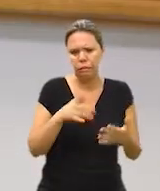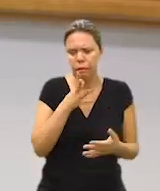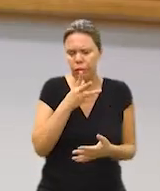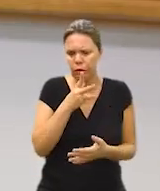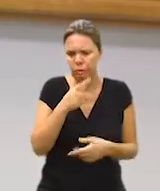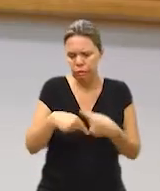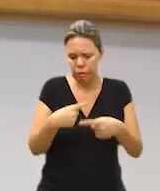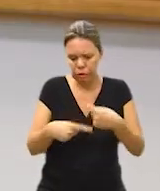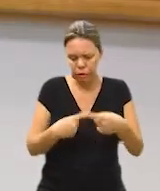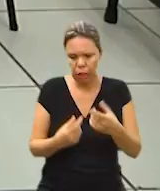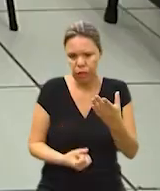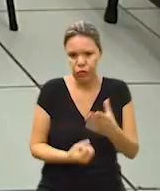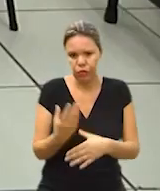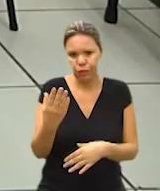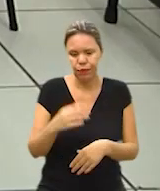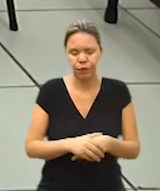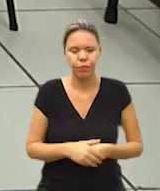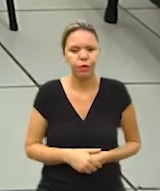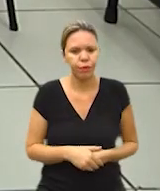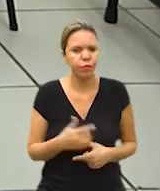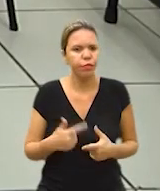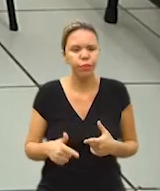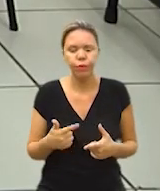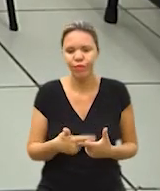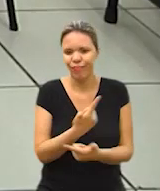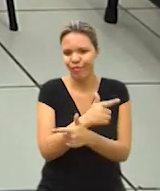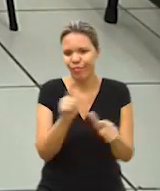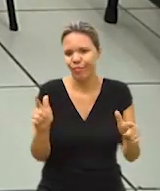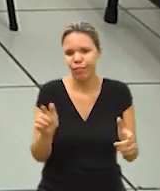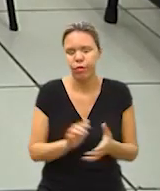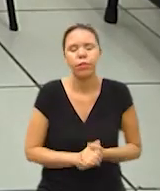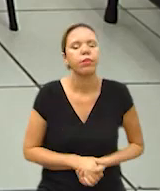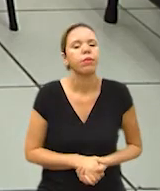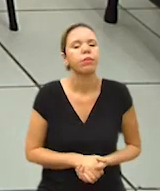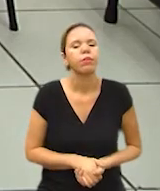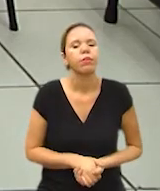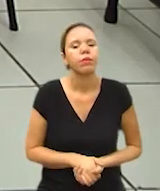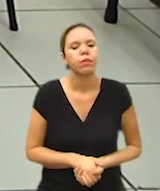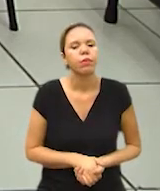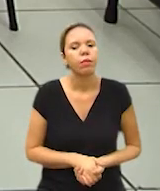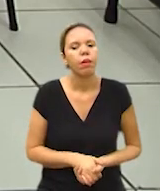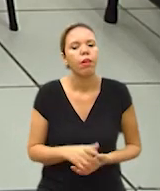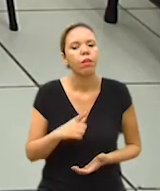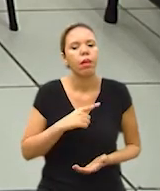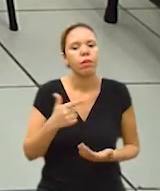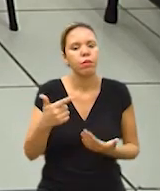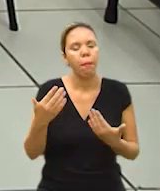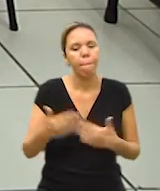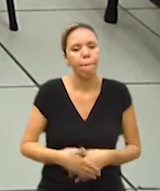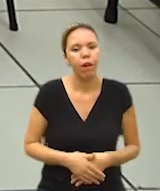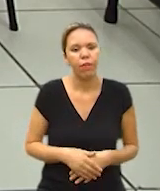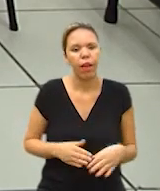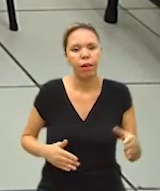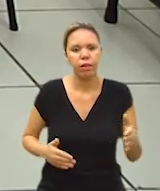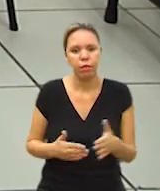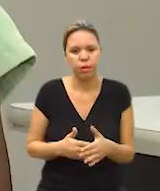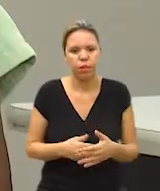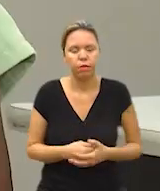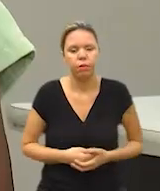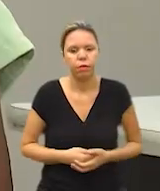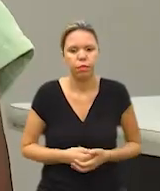acaba criando problemas que não existem. Uhum. Então, a segunda fase eu acho que é mais limitada,